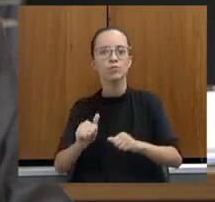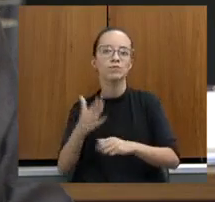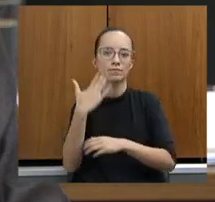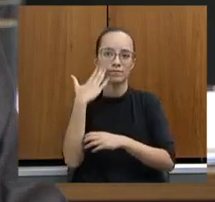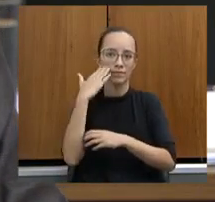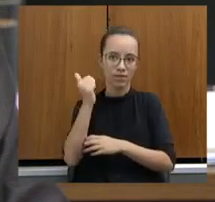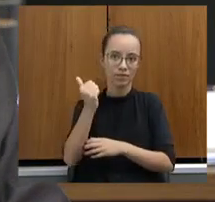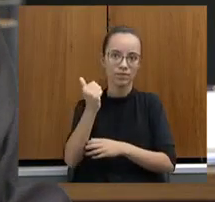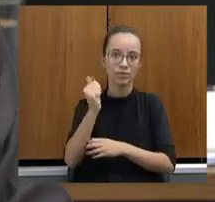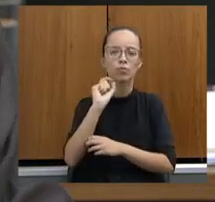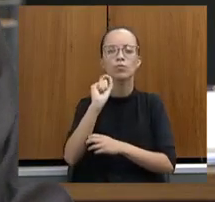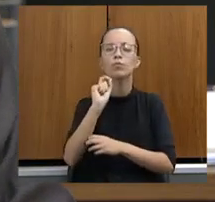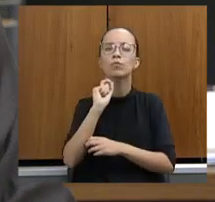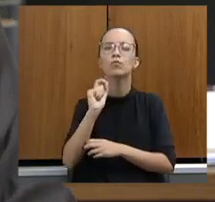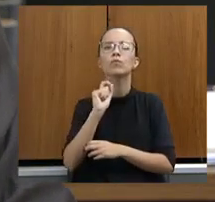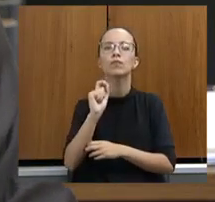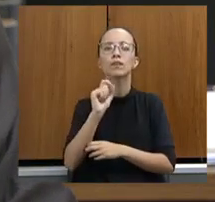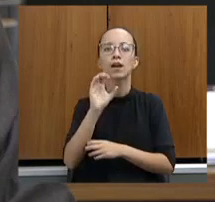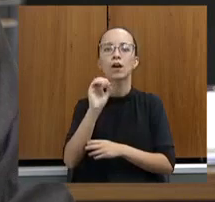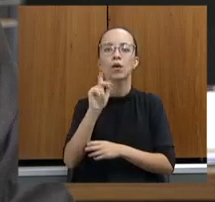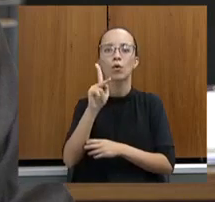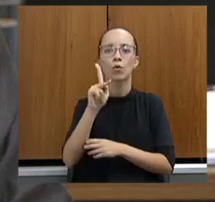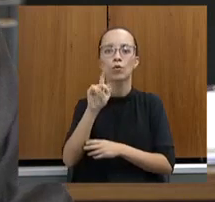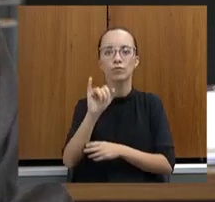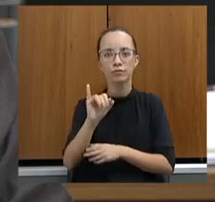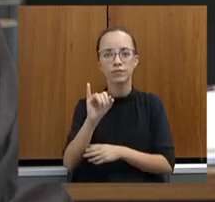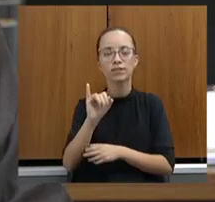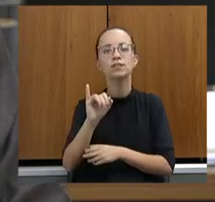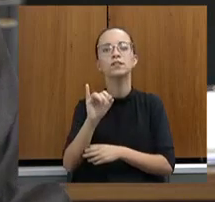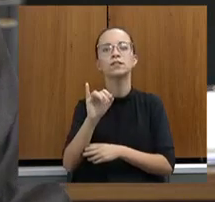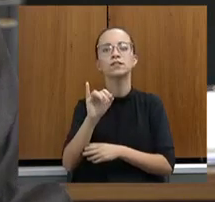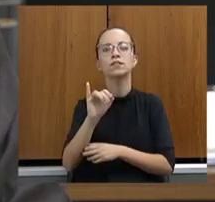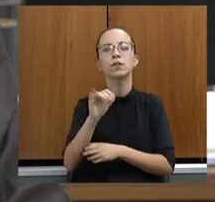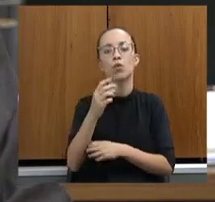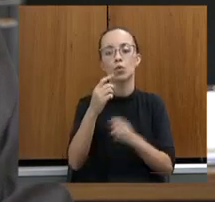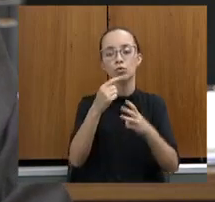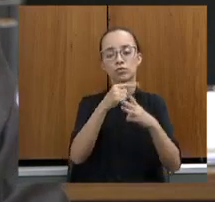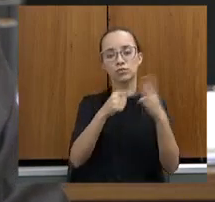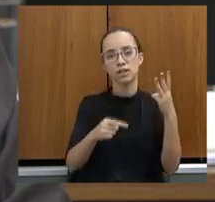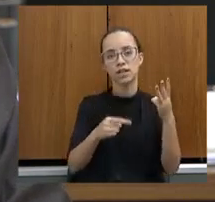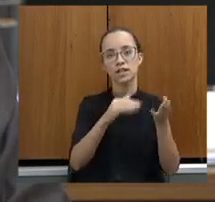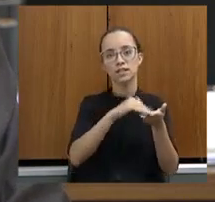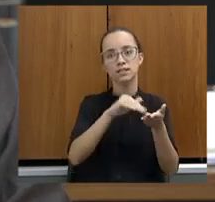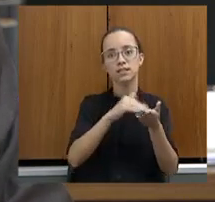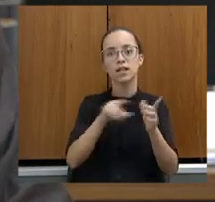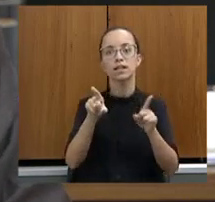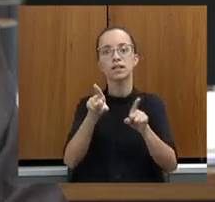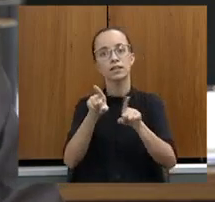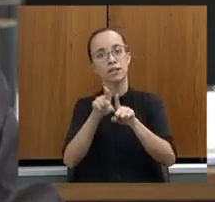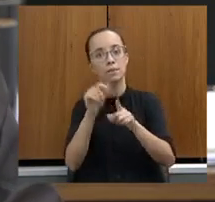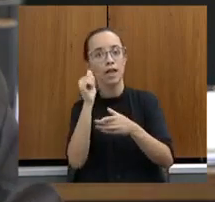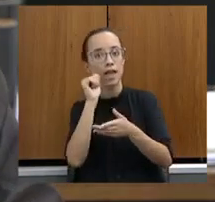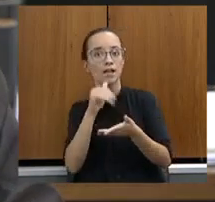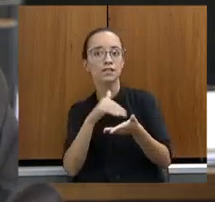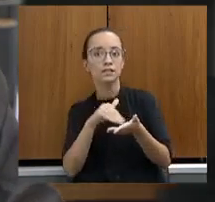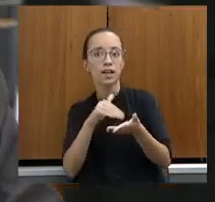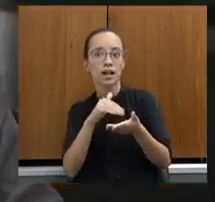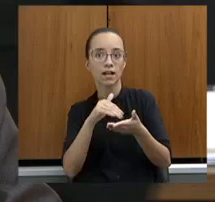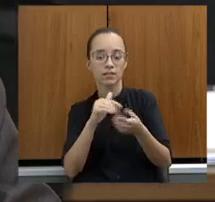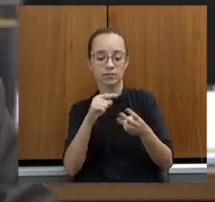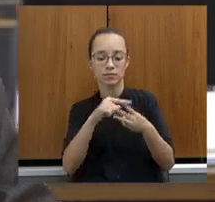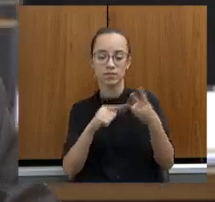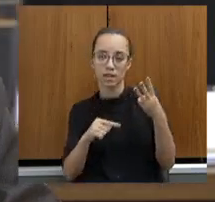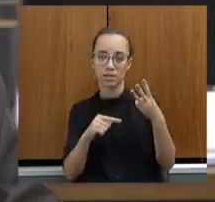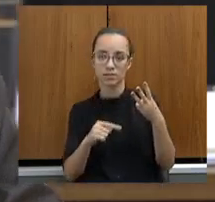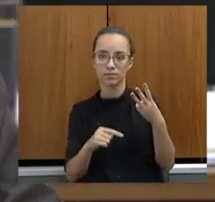a gente recebe que a cofins os quatro secretários né os três secretários de a secretária quando nos respondem